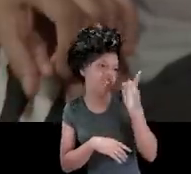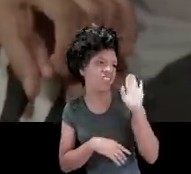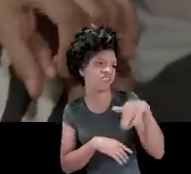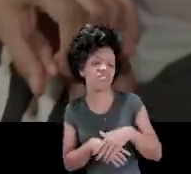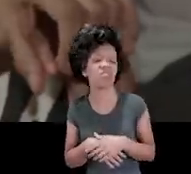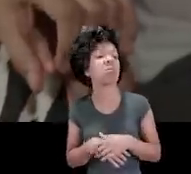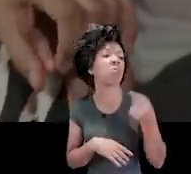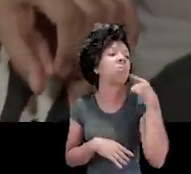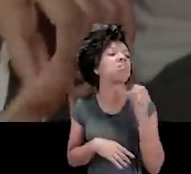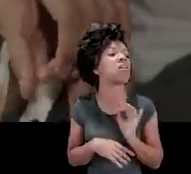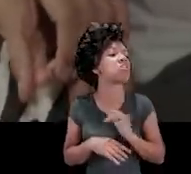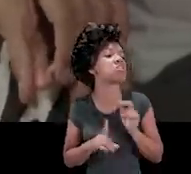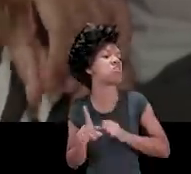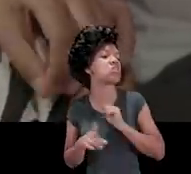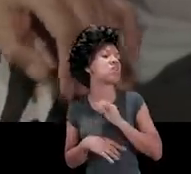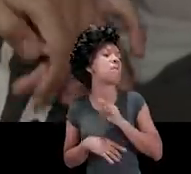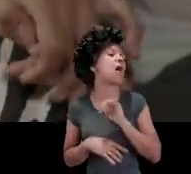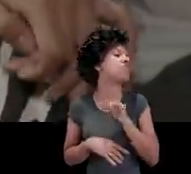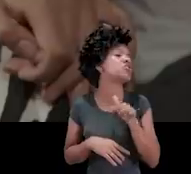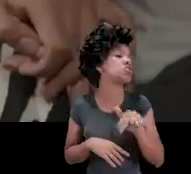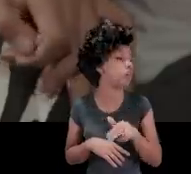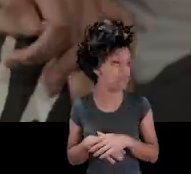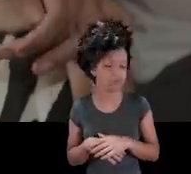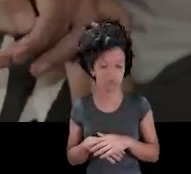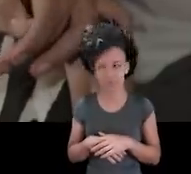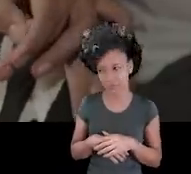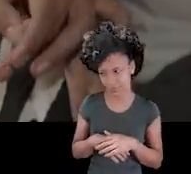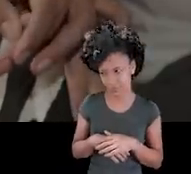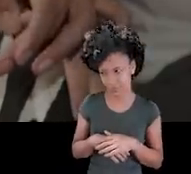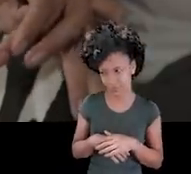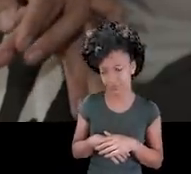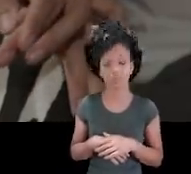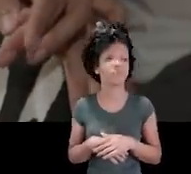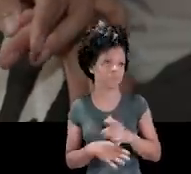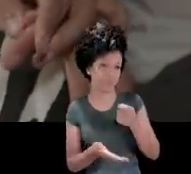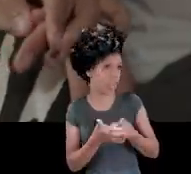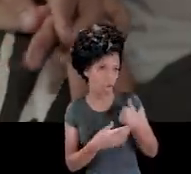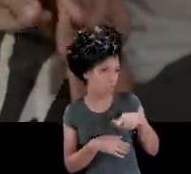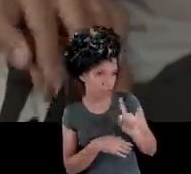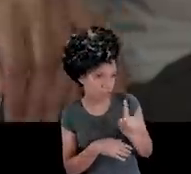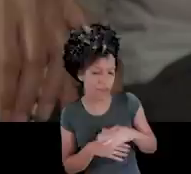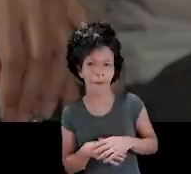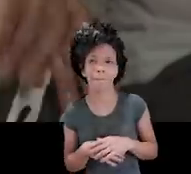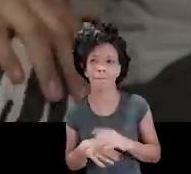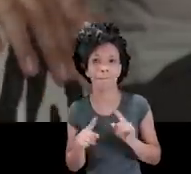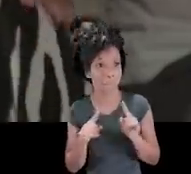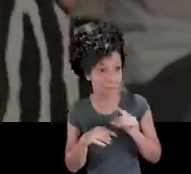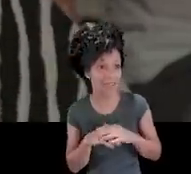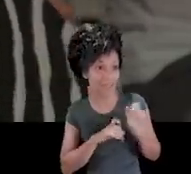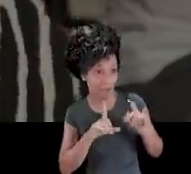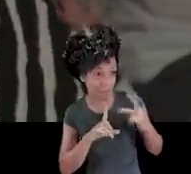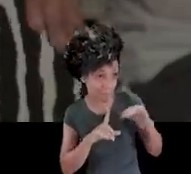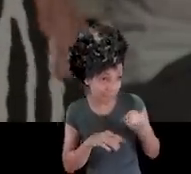você pensa que é? Você é apenas o Sebastião? Não... Eu falei assim, dito e feito, eu não fui. Mas aí os caras do